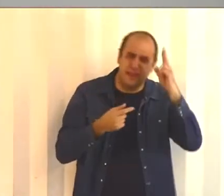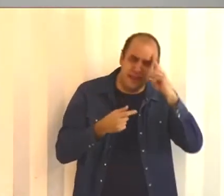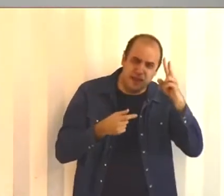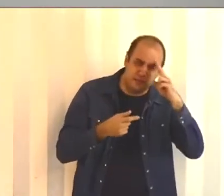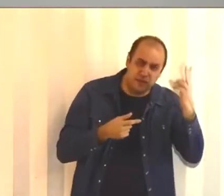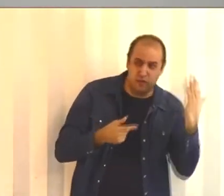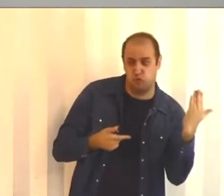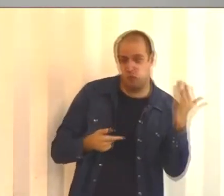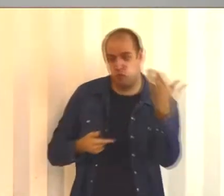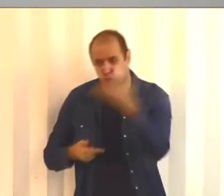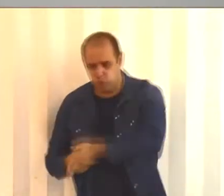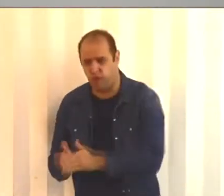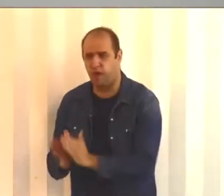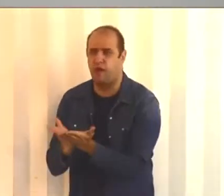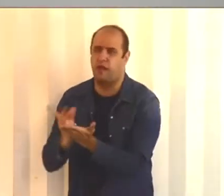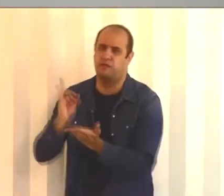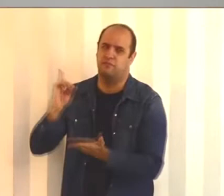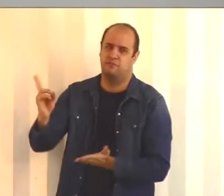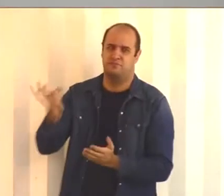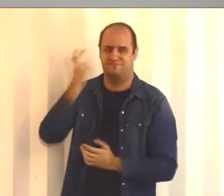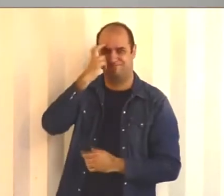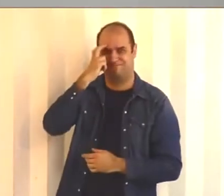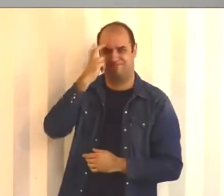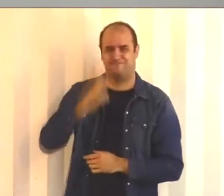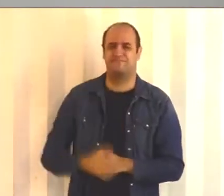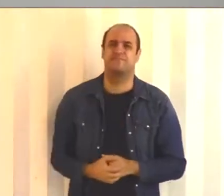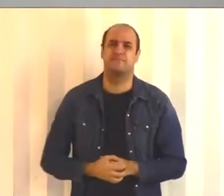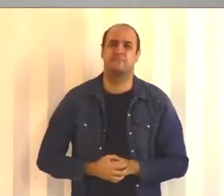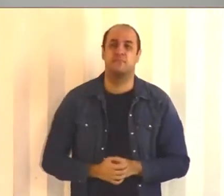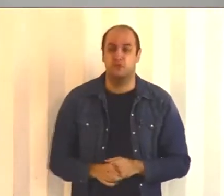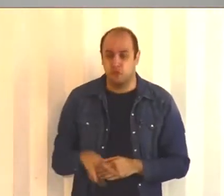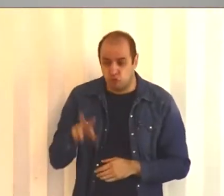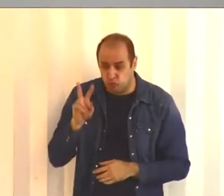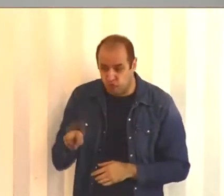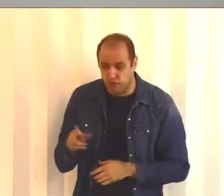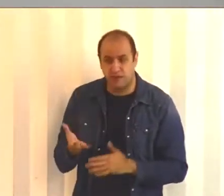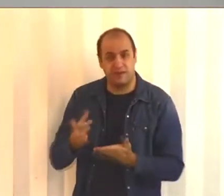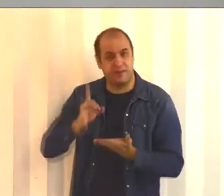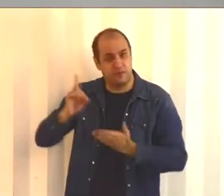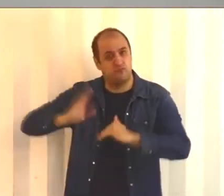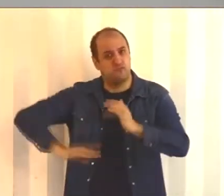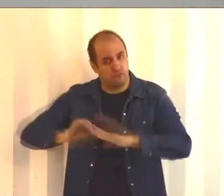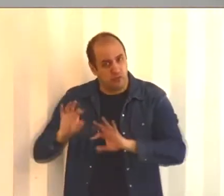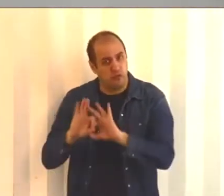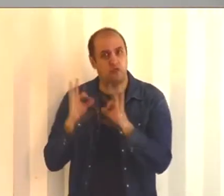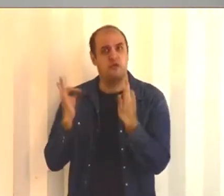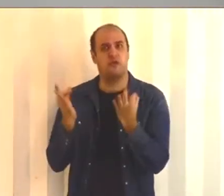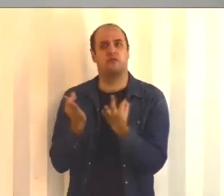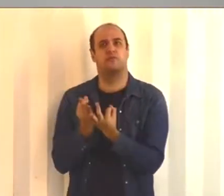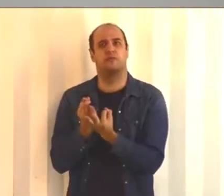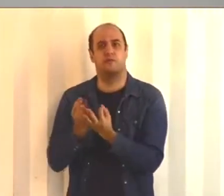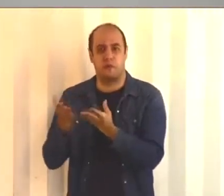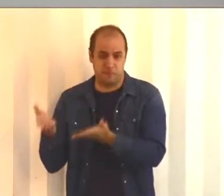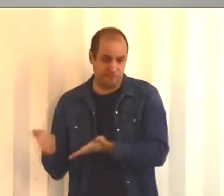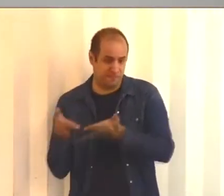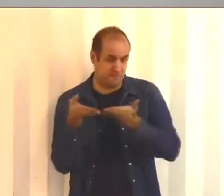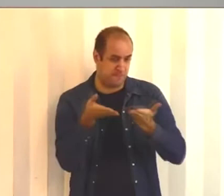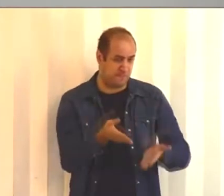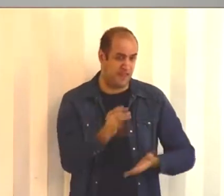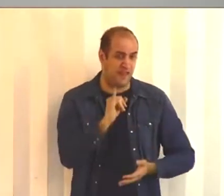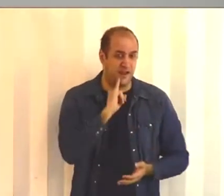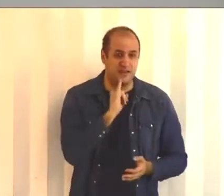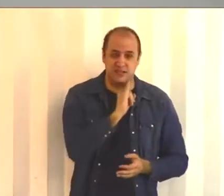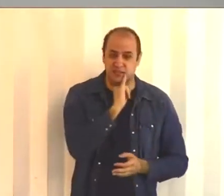bíblicos. Olhando para o texto, nós vemos que Deus constituiu a família e que deu Isaque para ser o